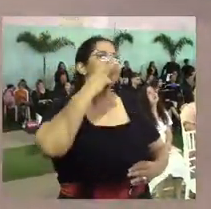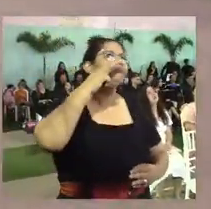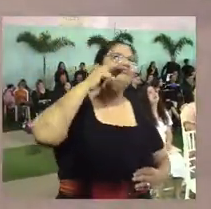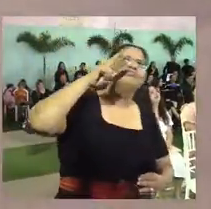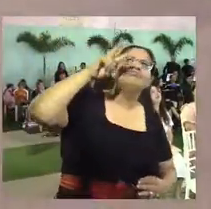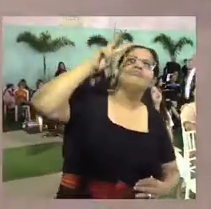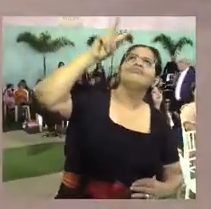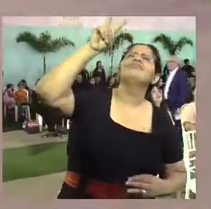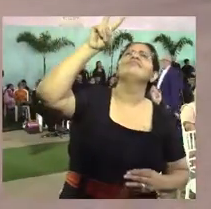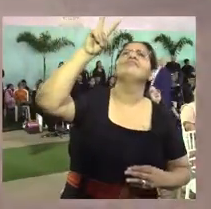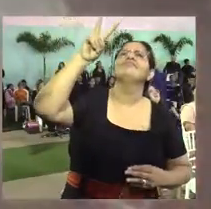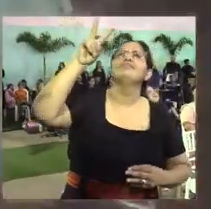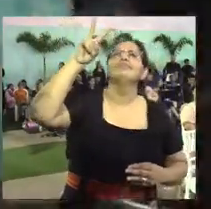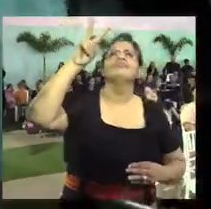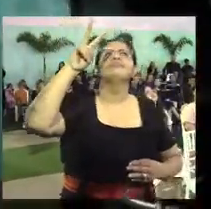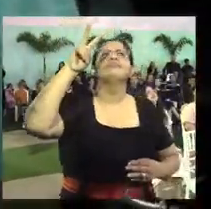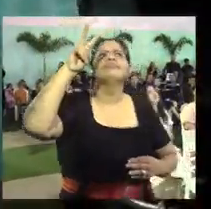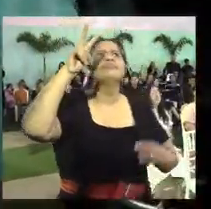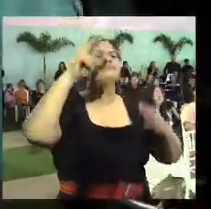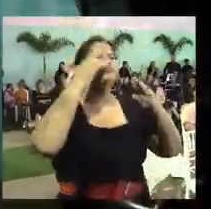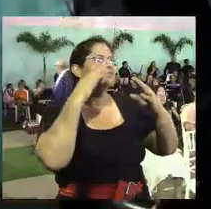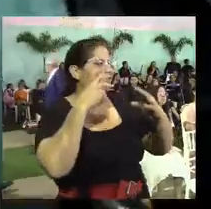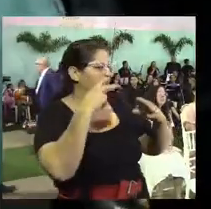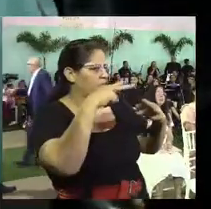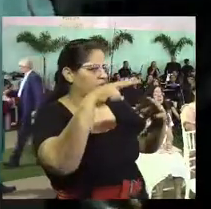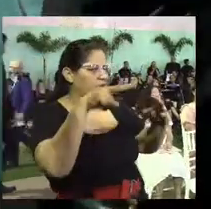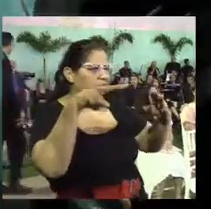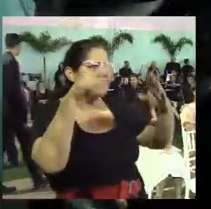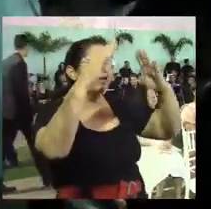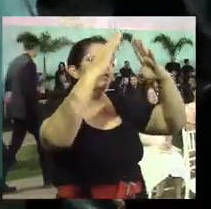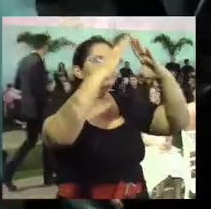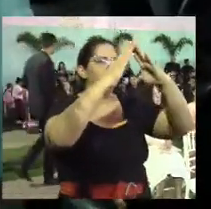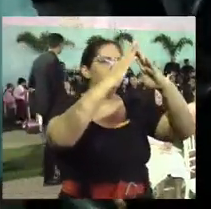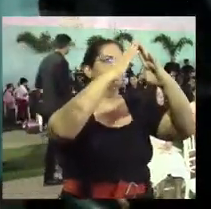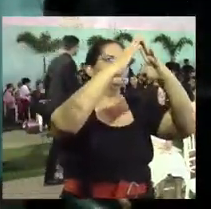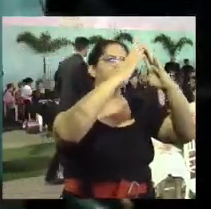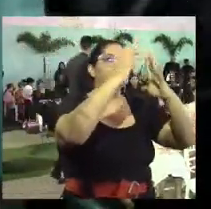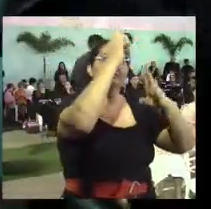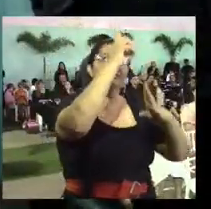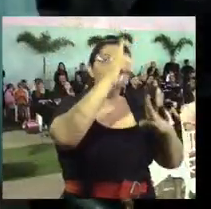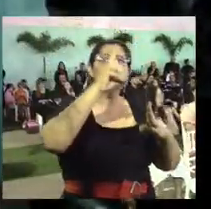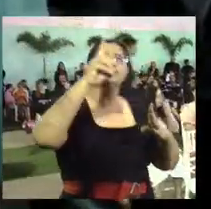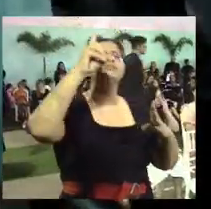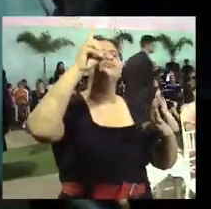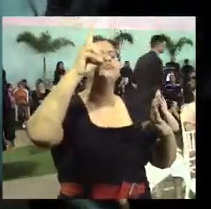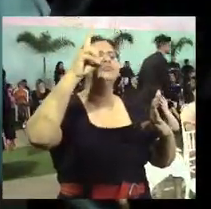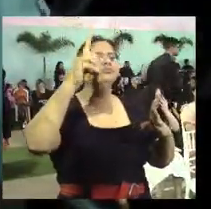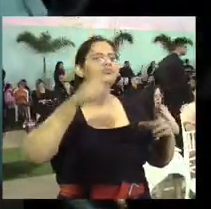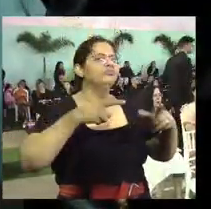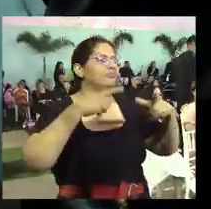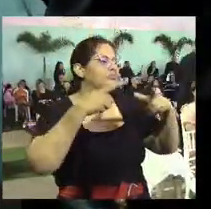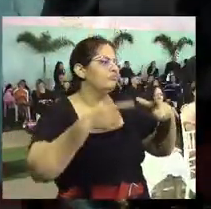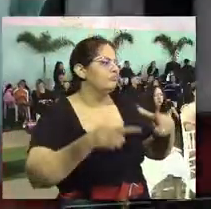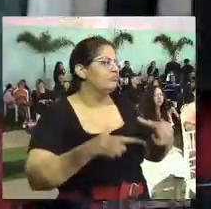viver na casa de Deus onde foi o